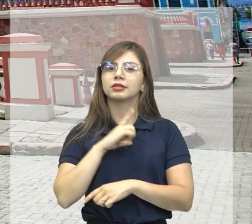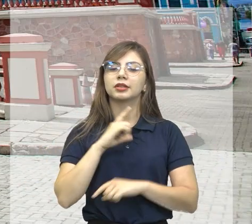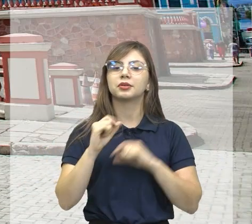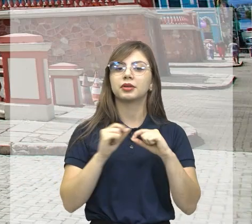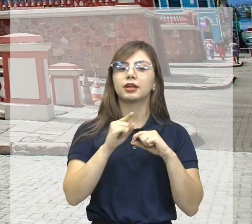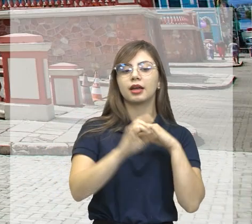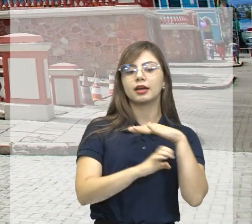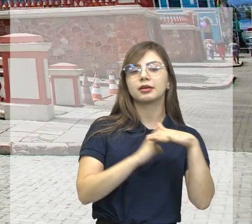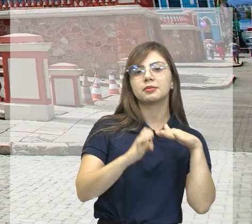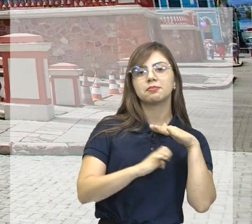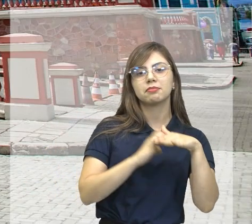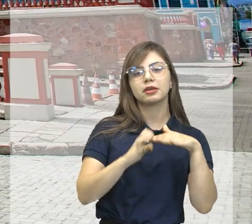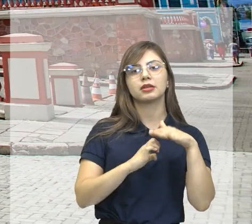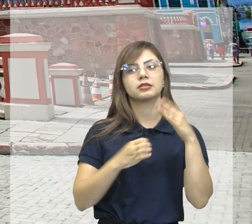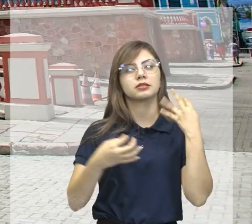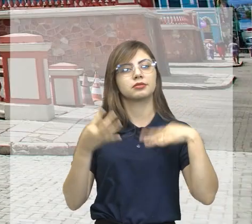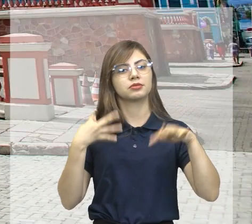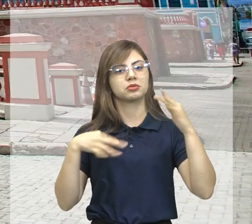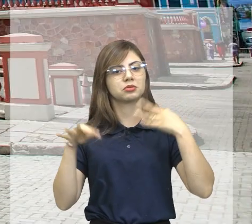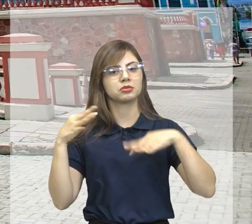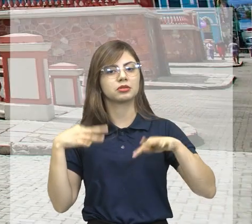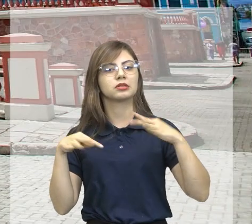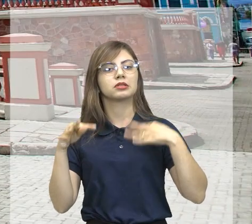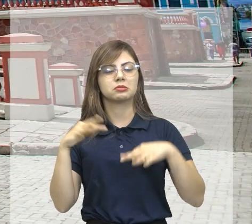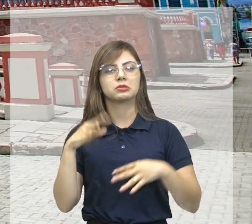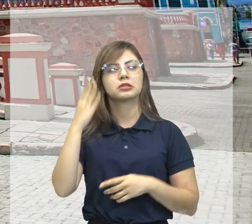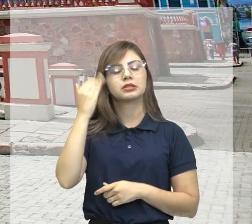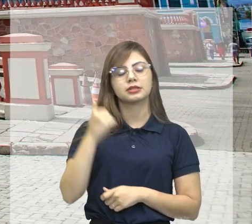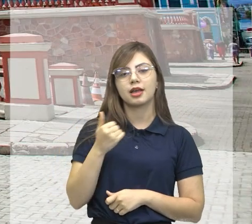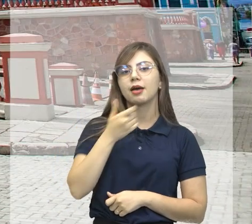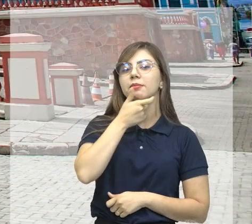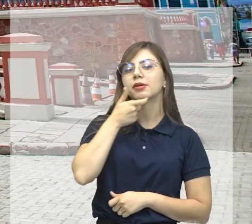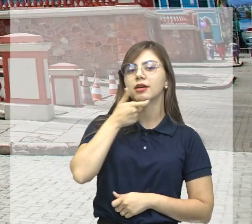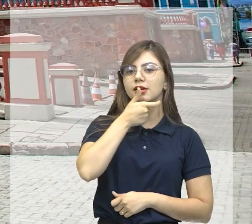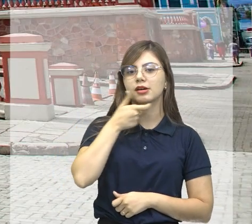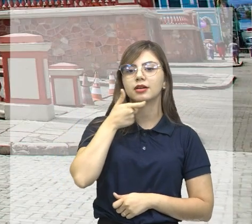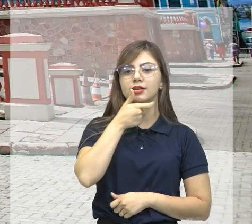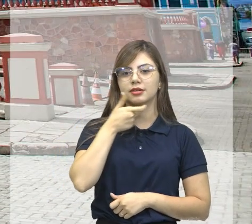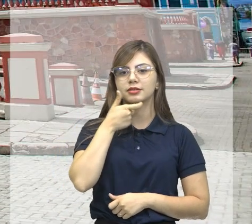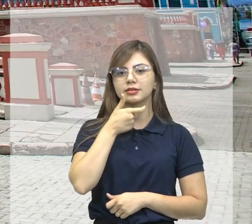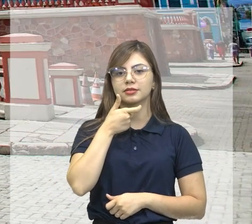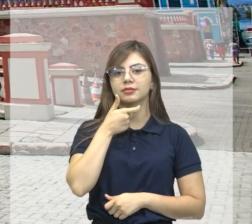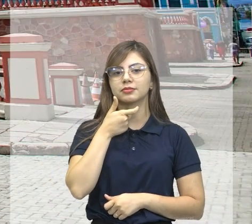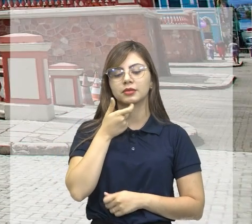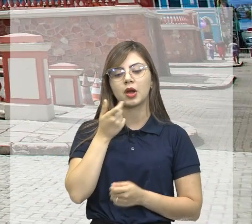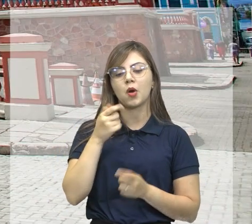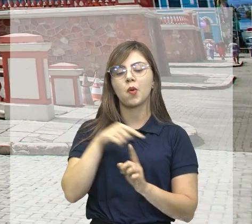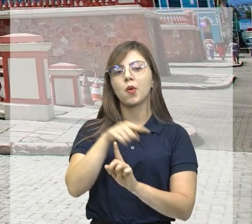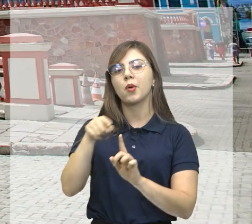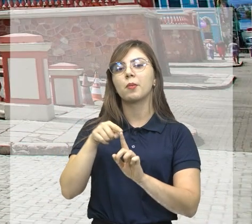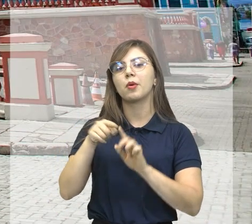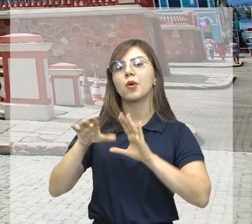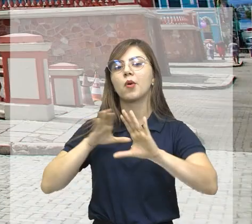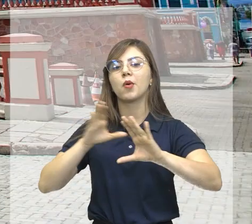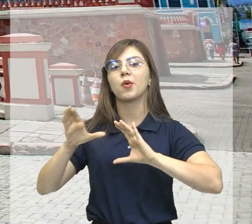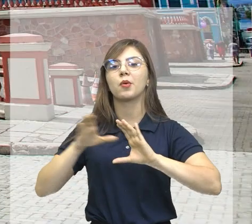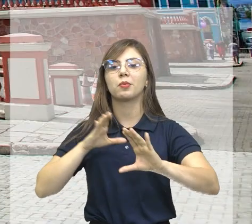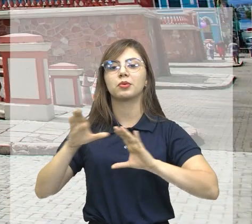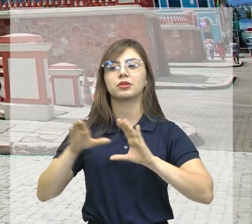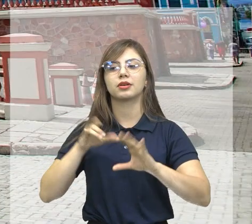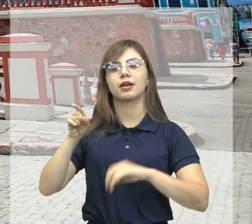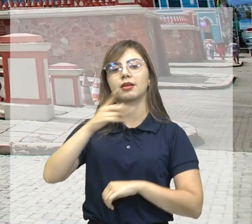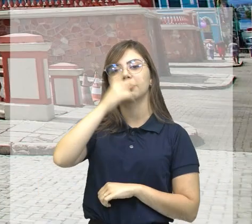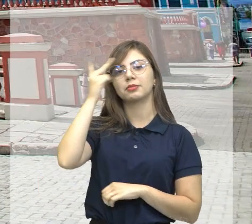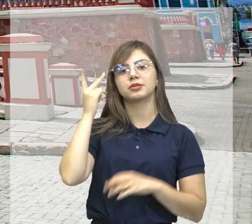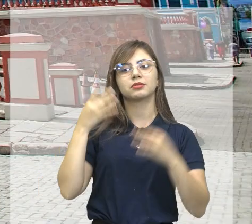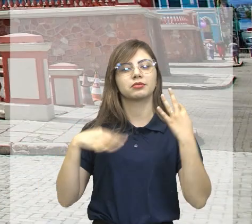tem esse aspecto, né, de usar a língua inglesa para se comunicar com os